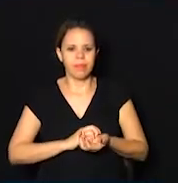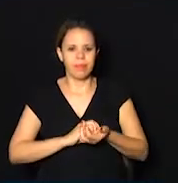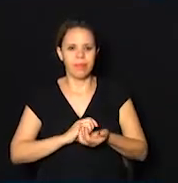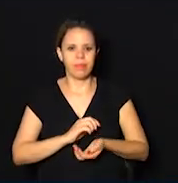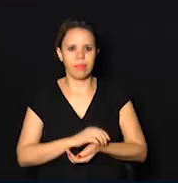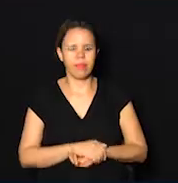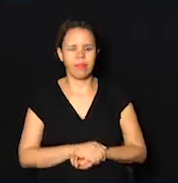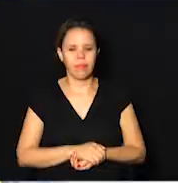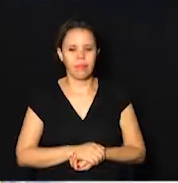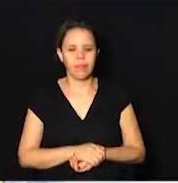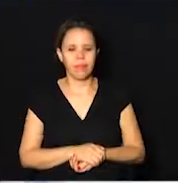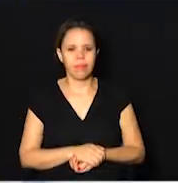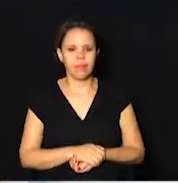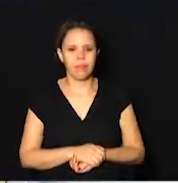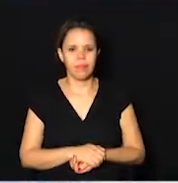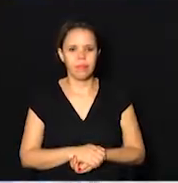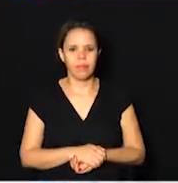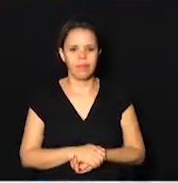aí